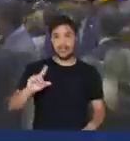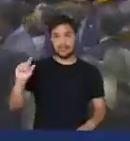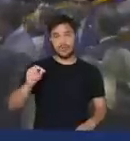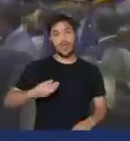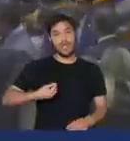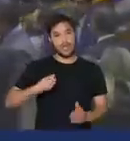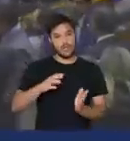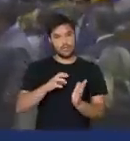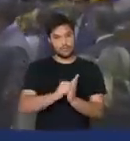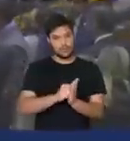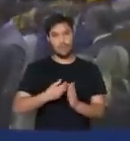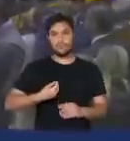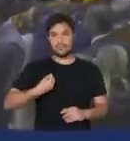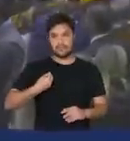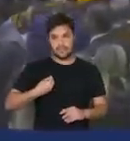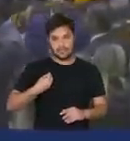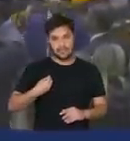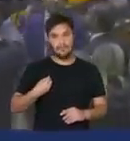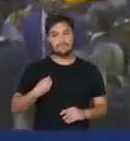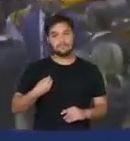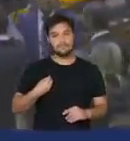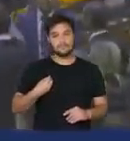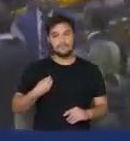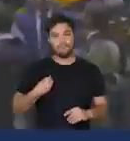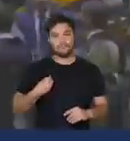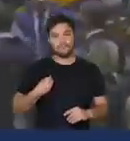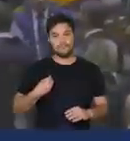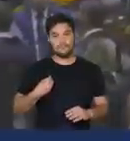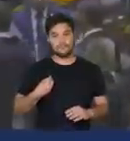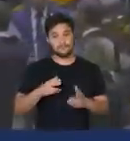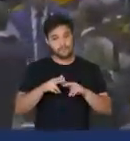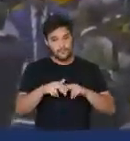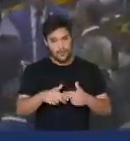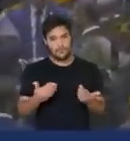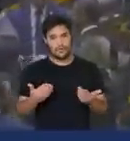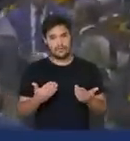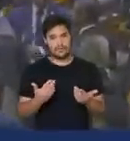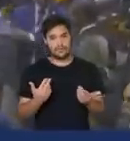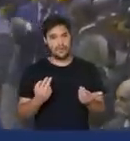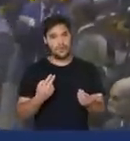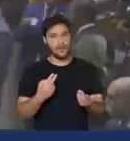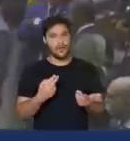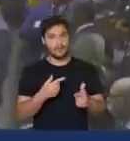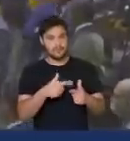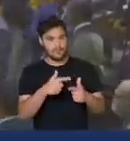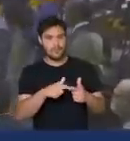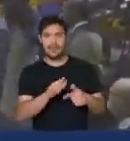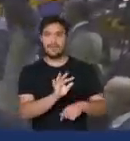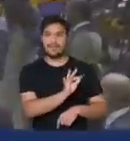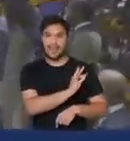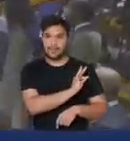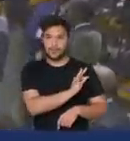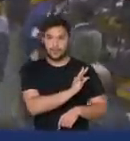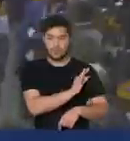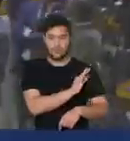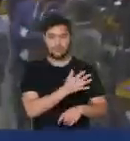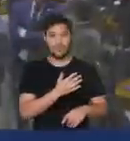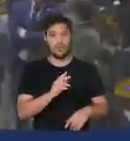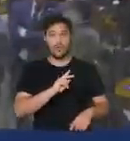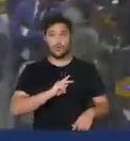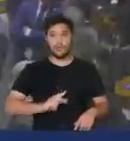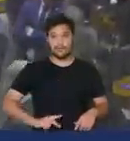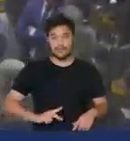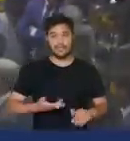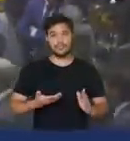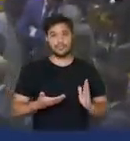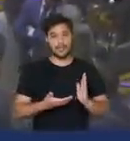que tenham registrado a presença no início dos trabalhos, e por conta dessa impossibilidade técnica, o presidente da